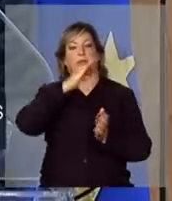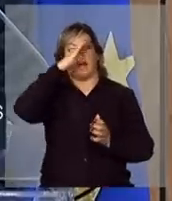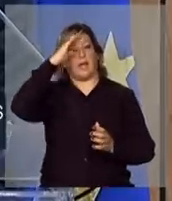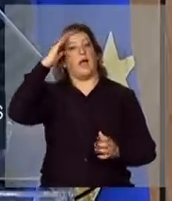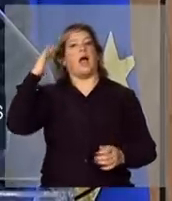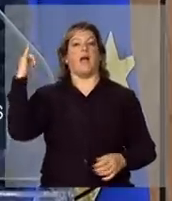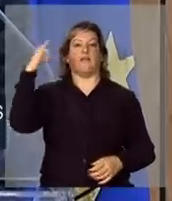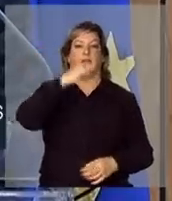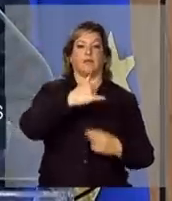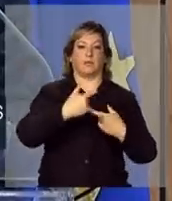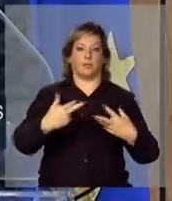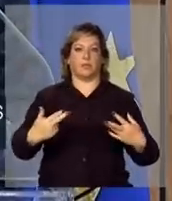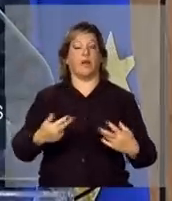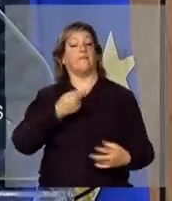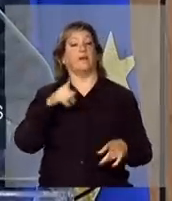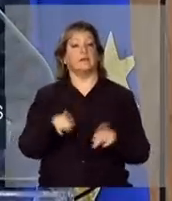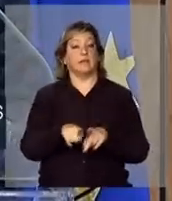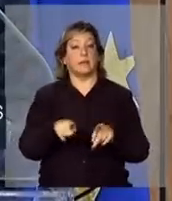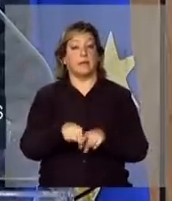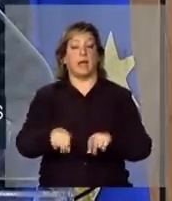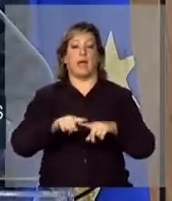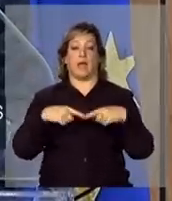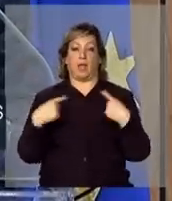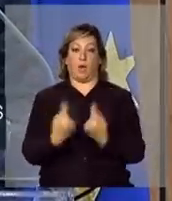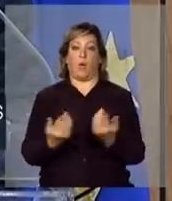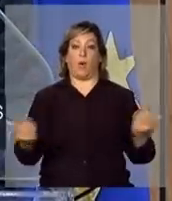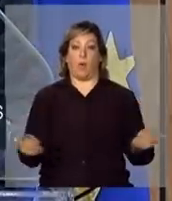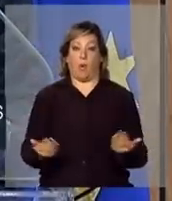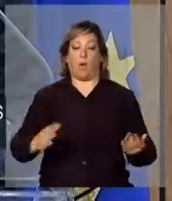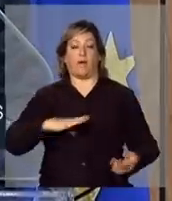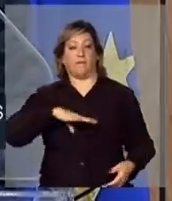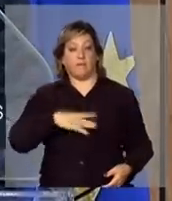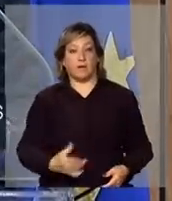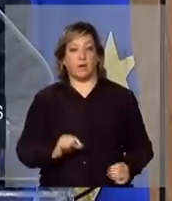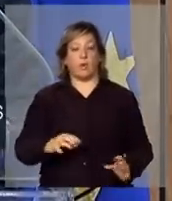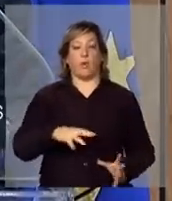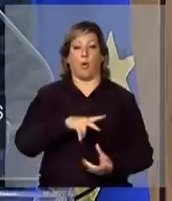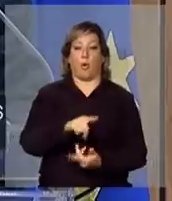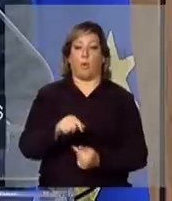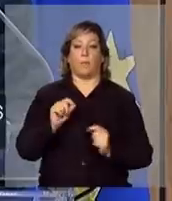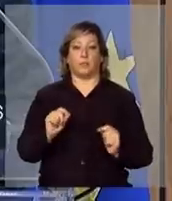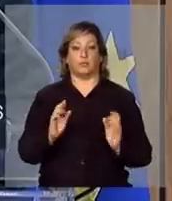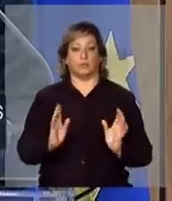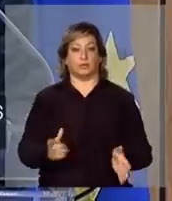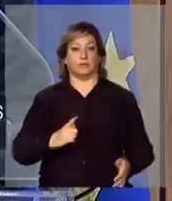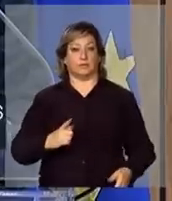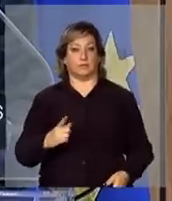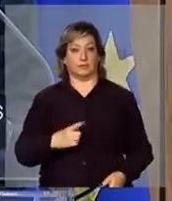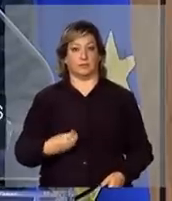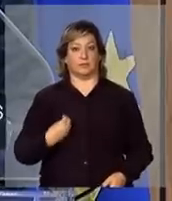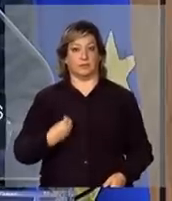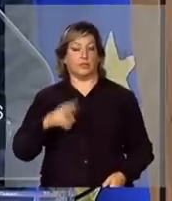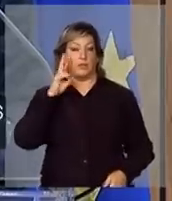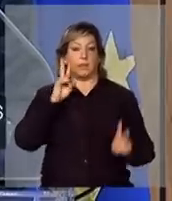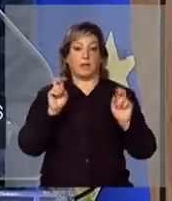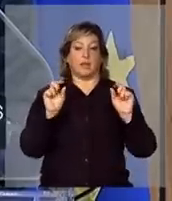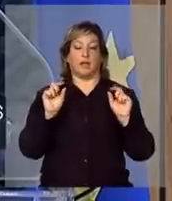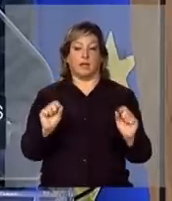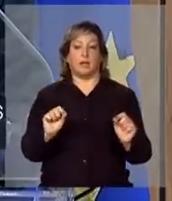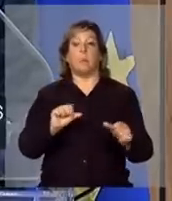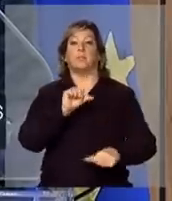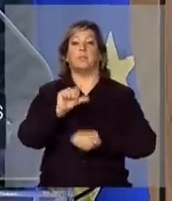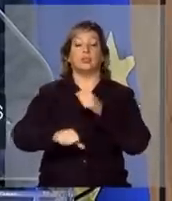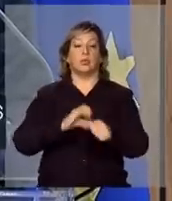Falámos também na reunião de hoje de desafios globais comuns, como sejam questão das alterações